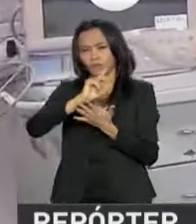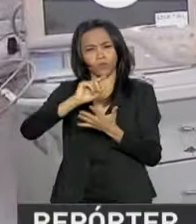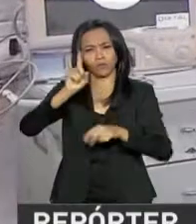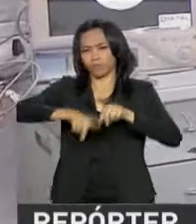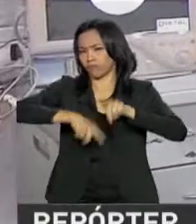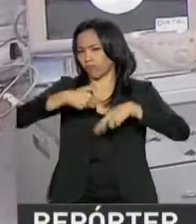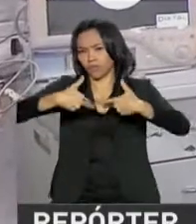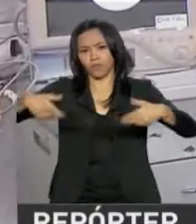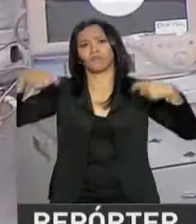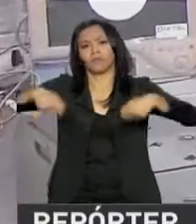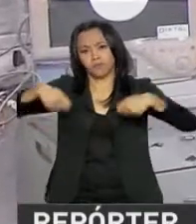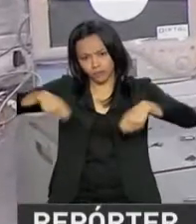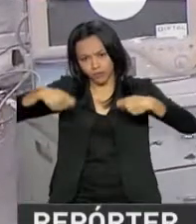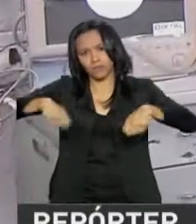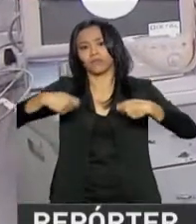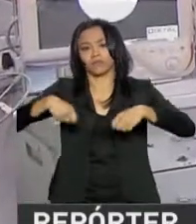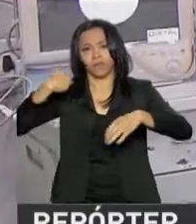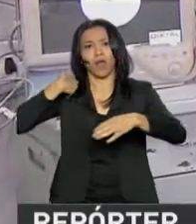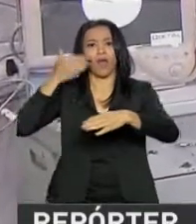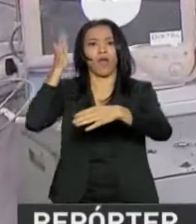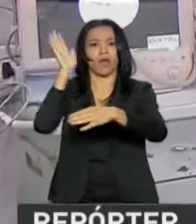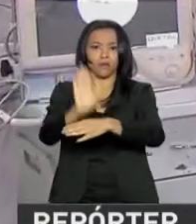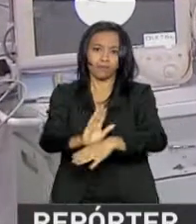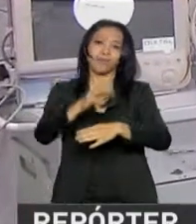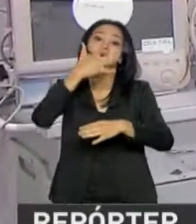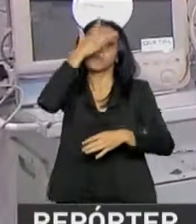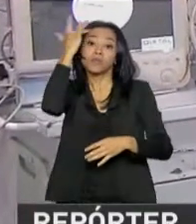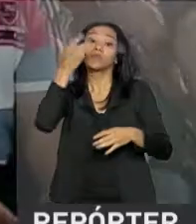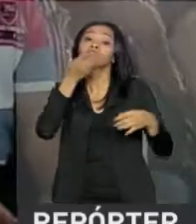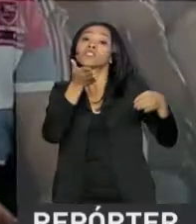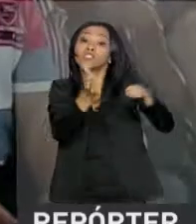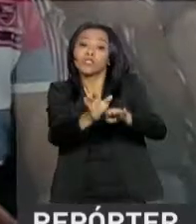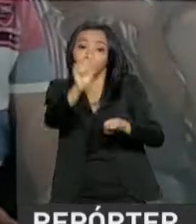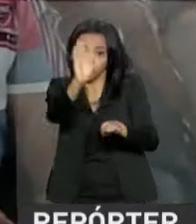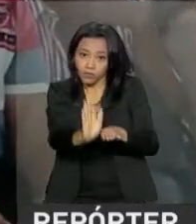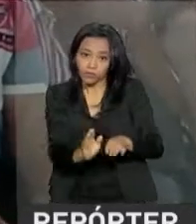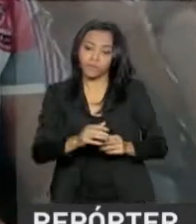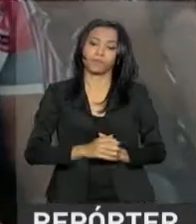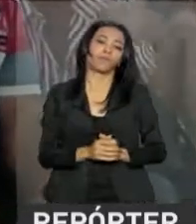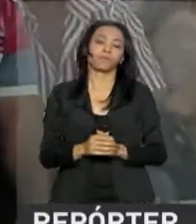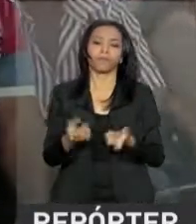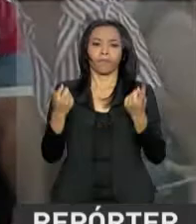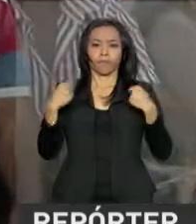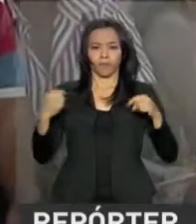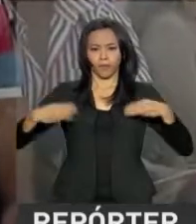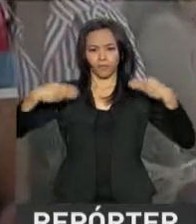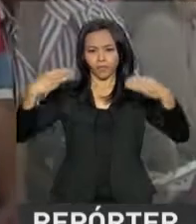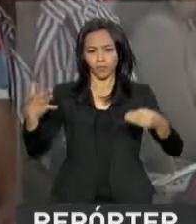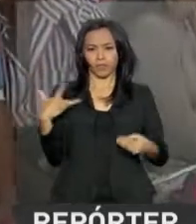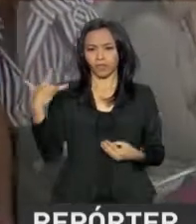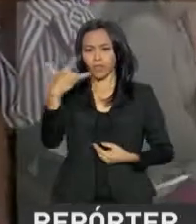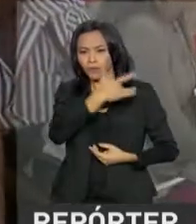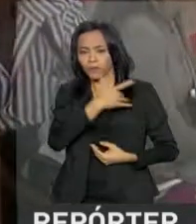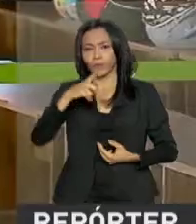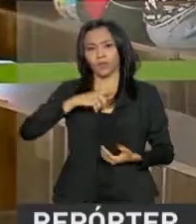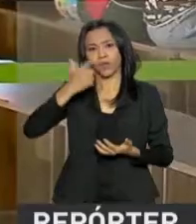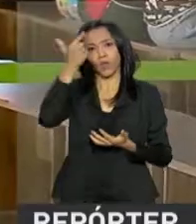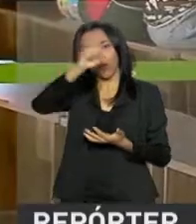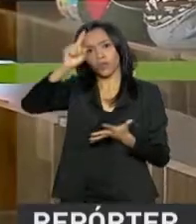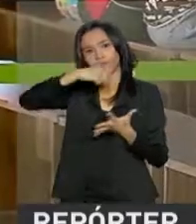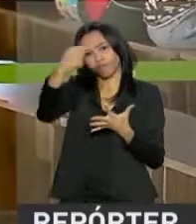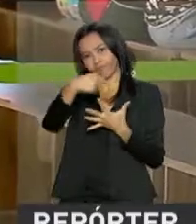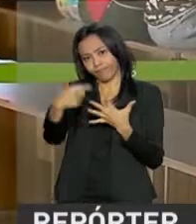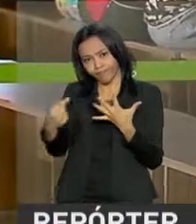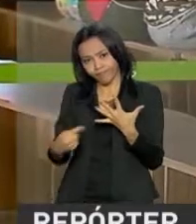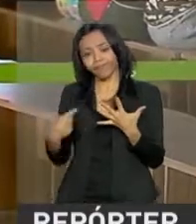para atender esse migrantes que chegam no brasil o ministério da saúde também tem investido em outras ações profissionais